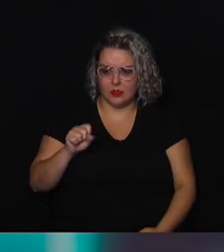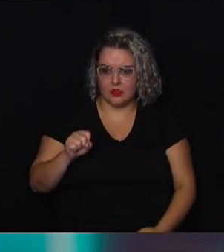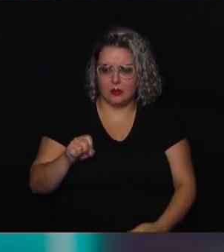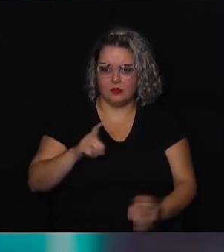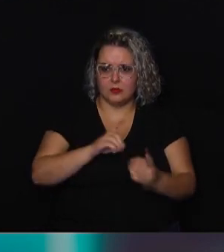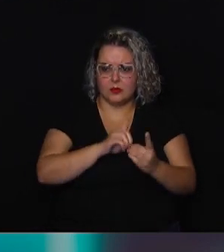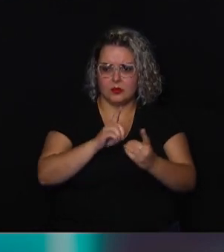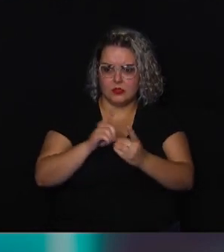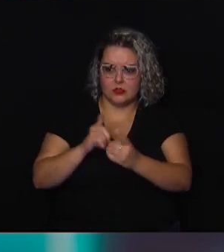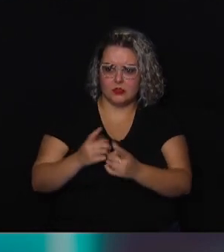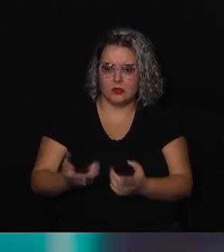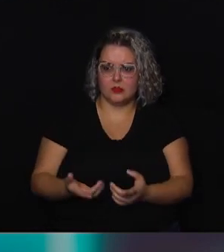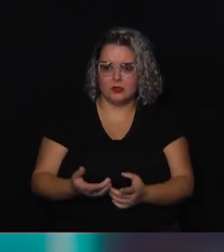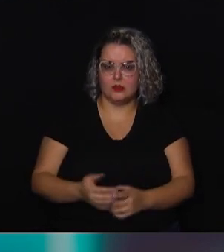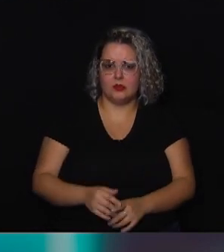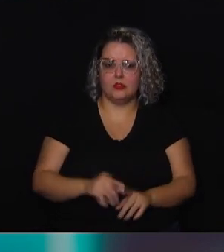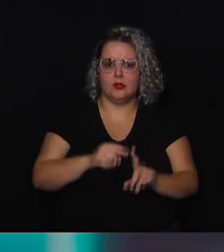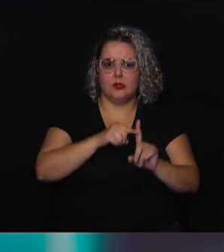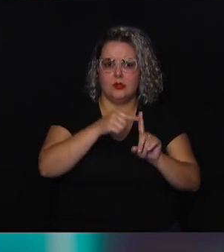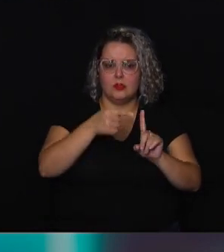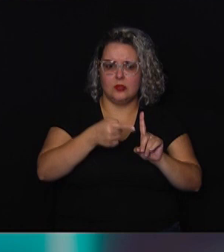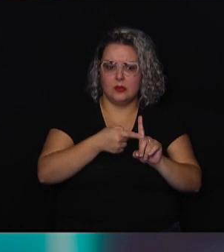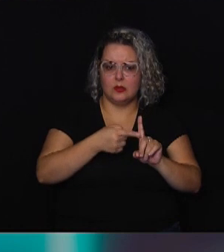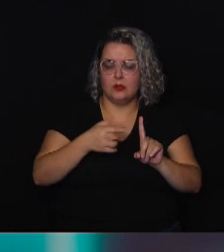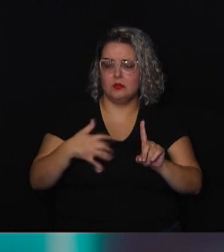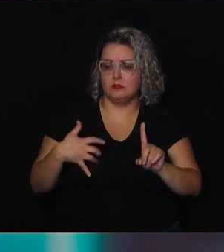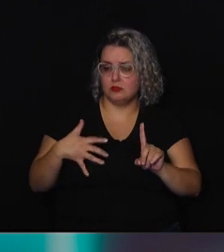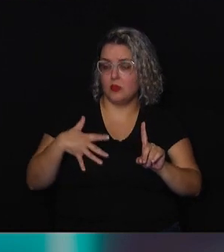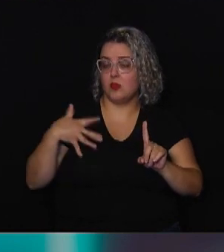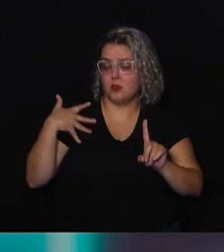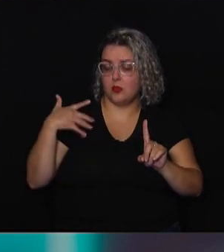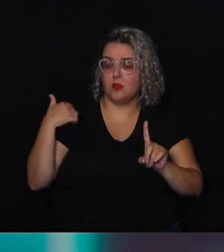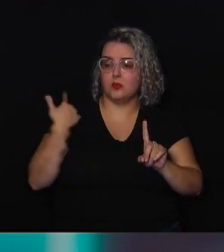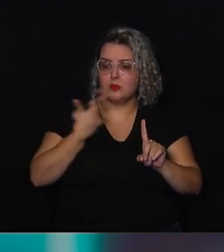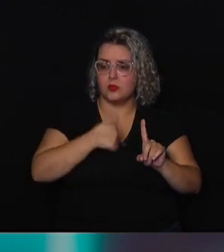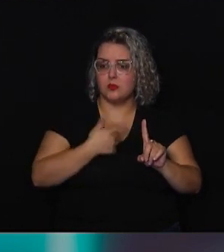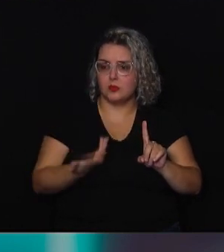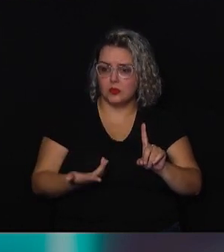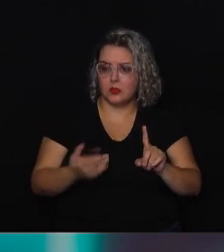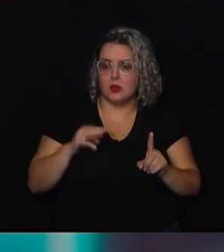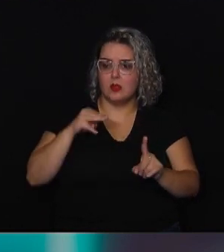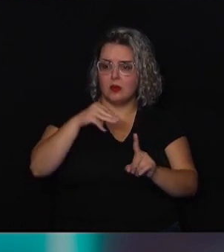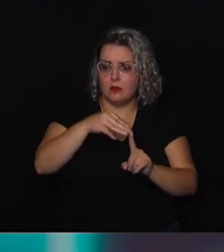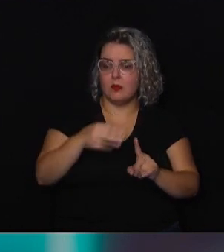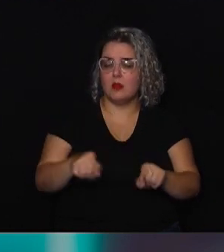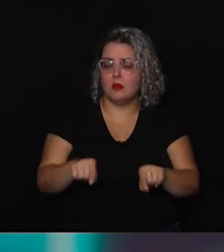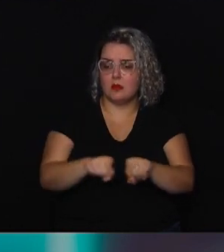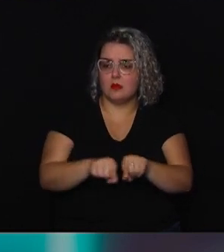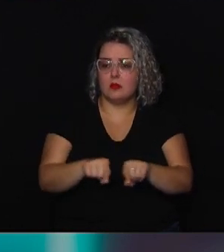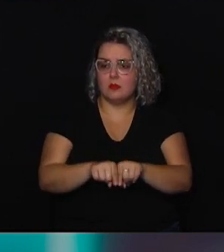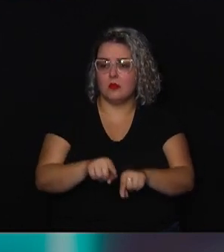mortalidade materna, que é um motivo de grande orgulho para a gente, né? A meta prevista, inclusive,